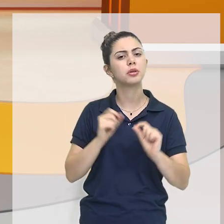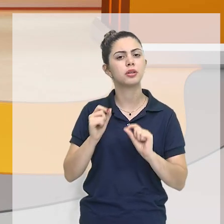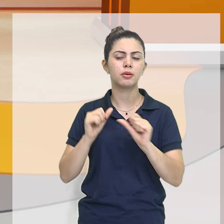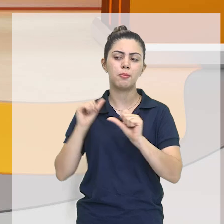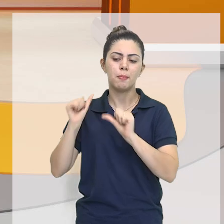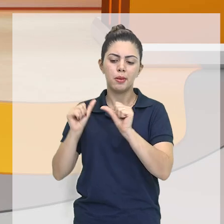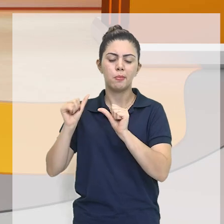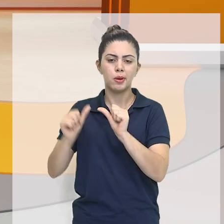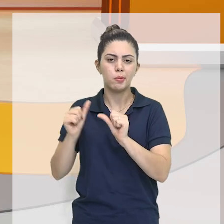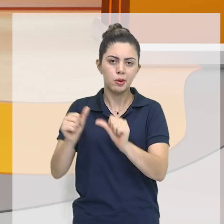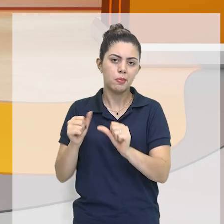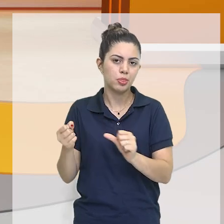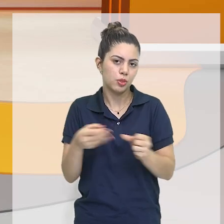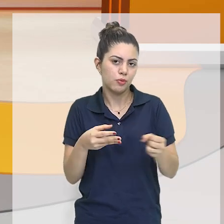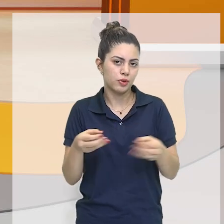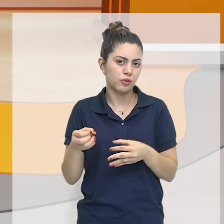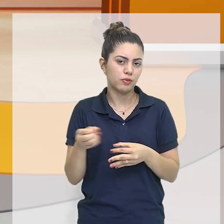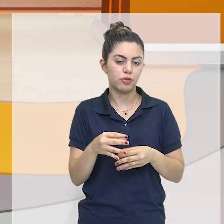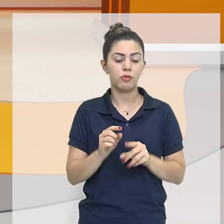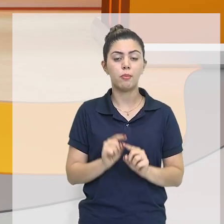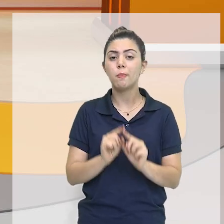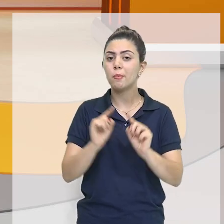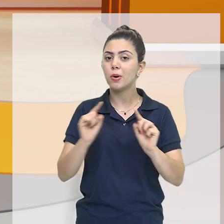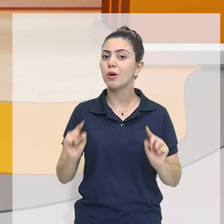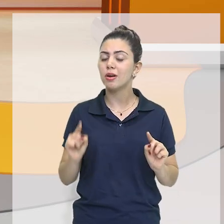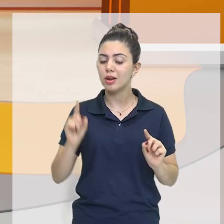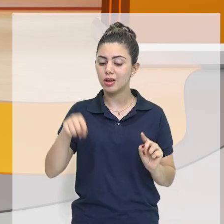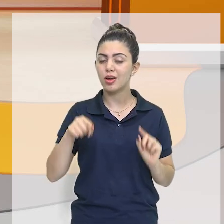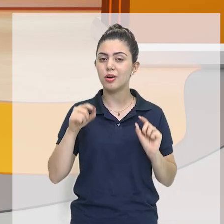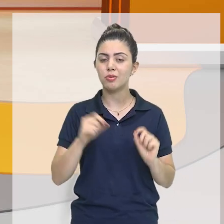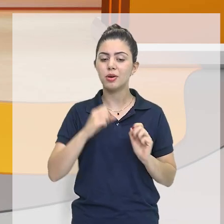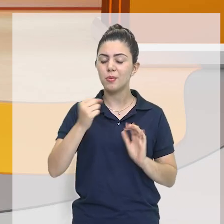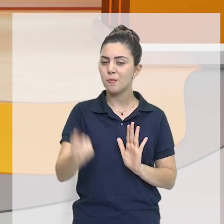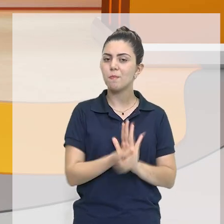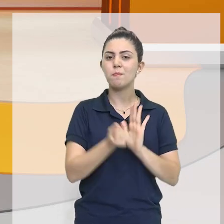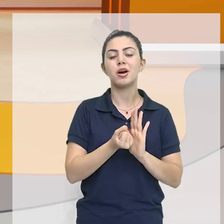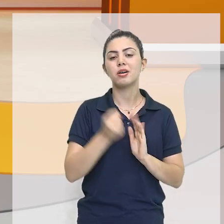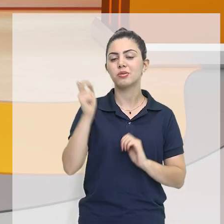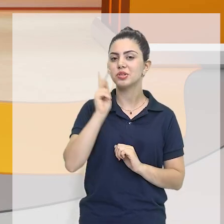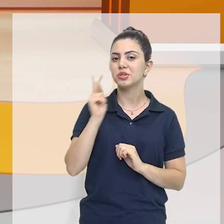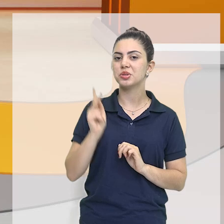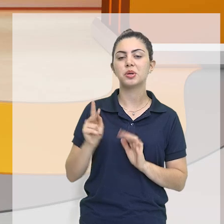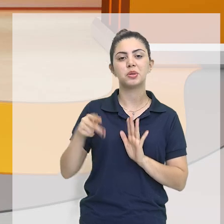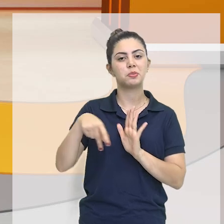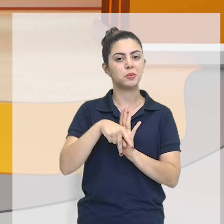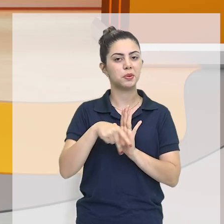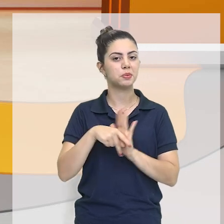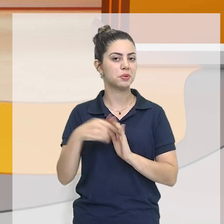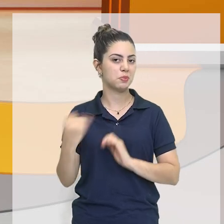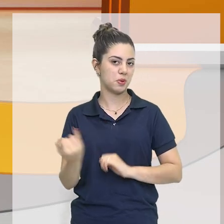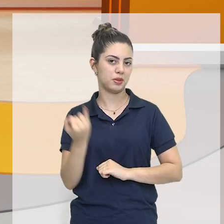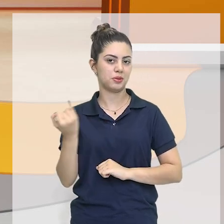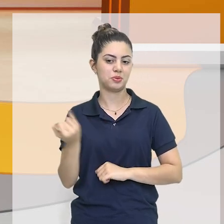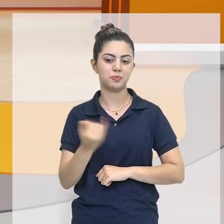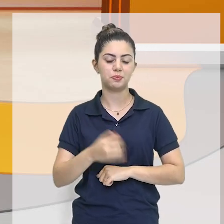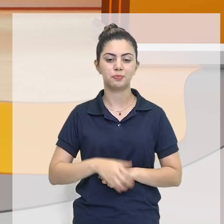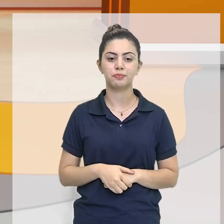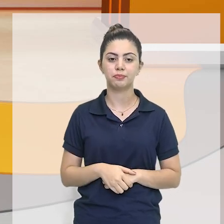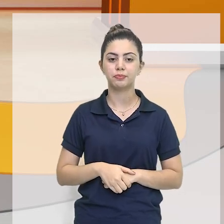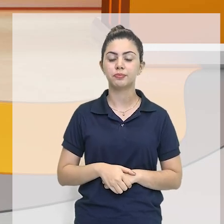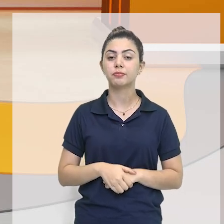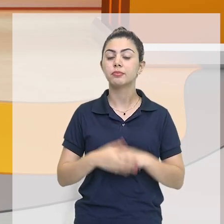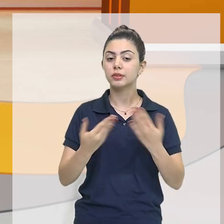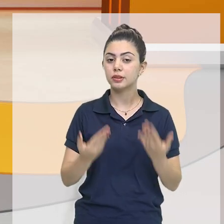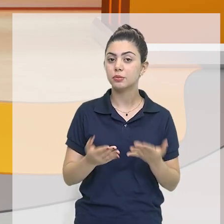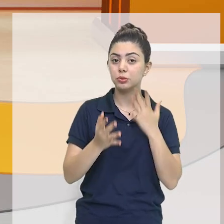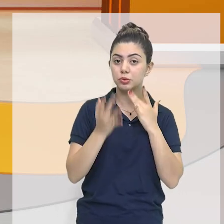novas roupagens, mas que é um dos legados extremamente importantes. Assim como o